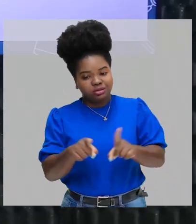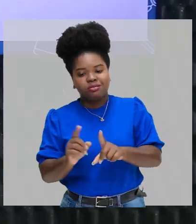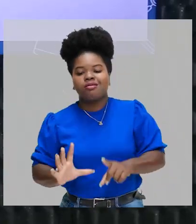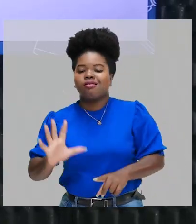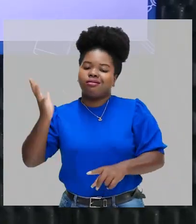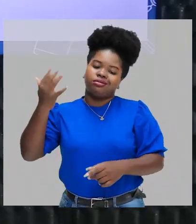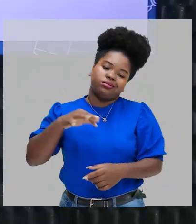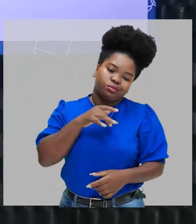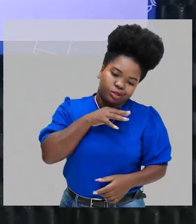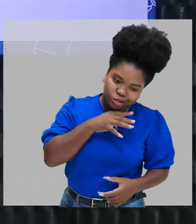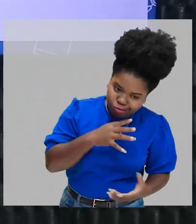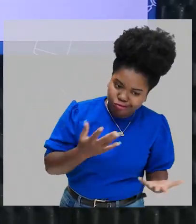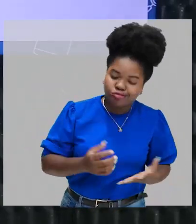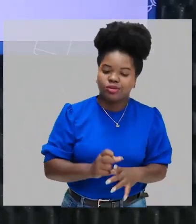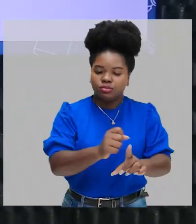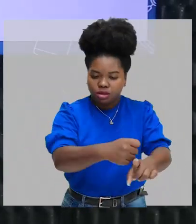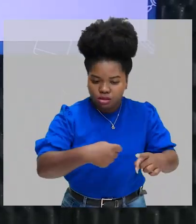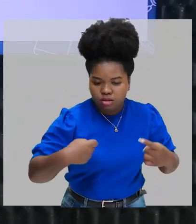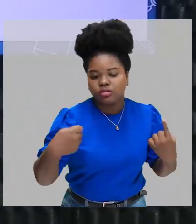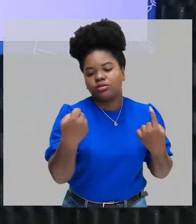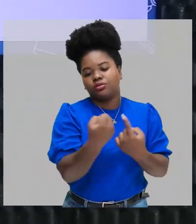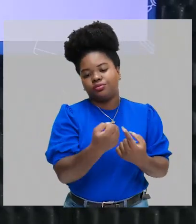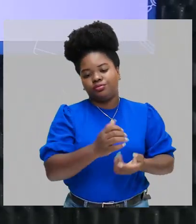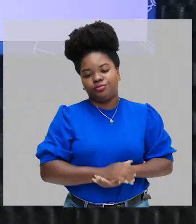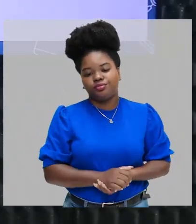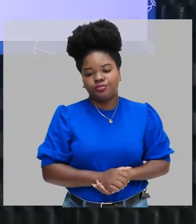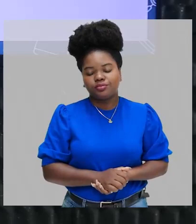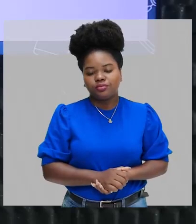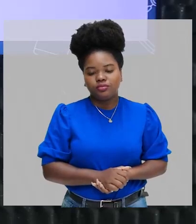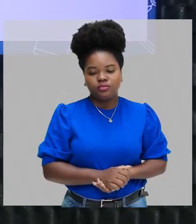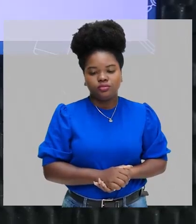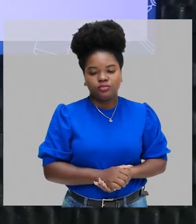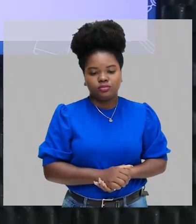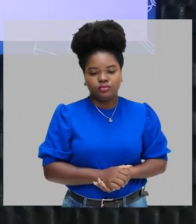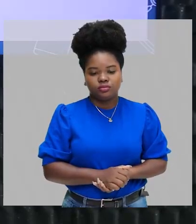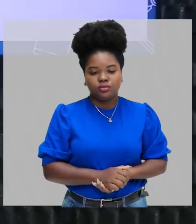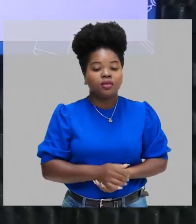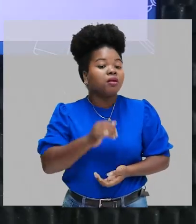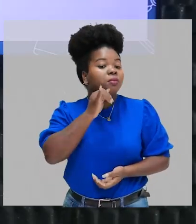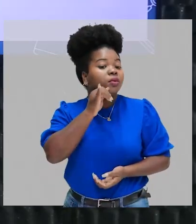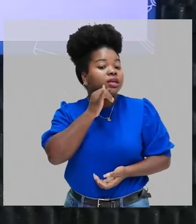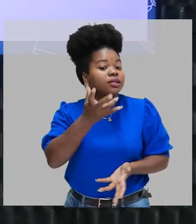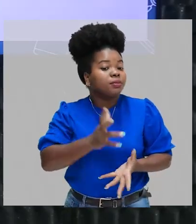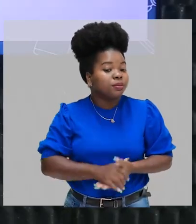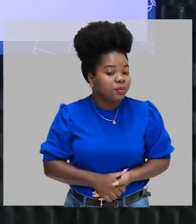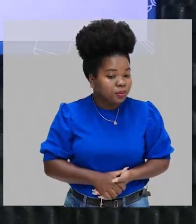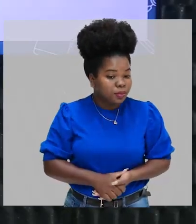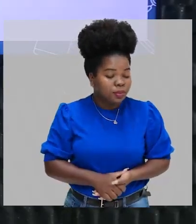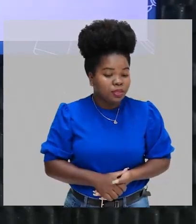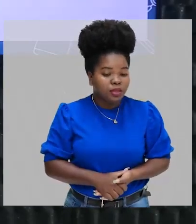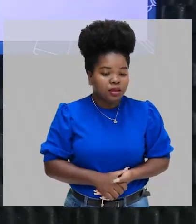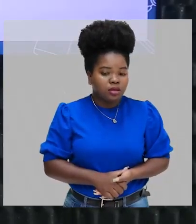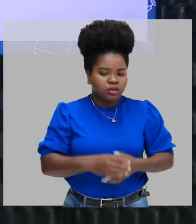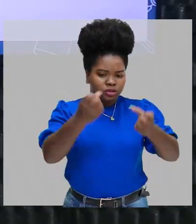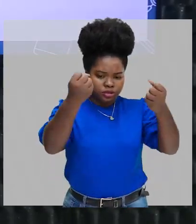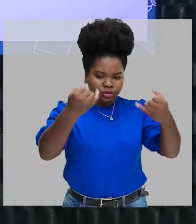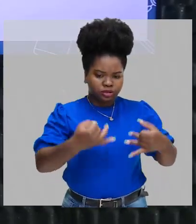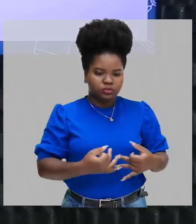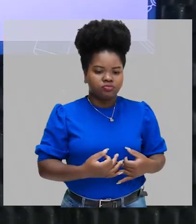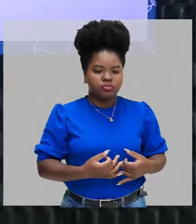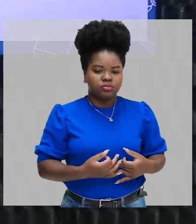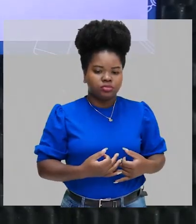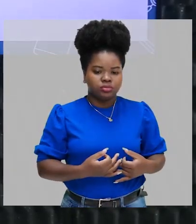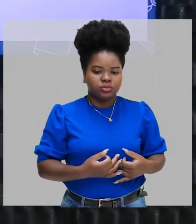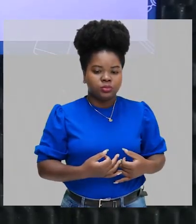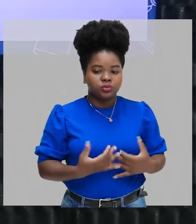traz consequências extremamente negativas, certo? Por exemplo, a gente fala muito de uma era da